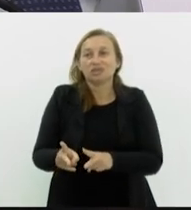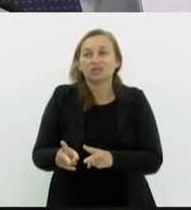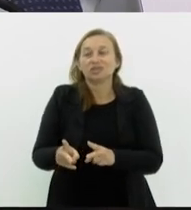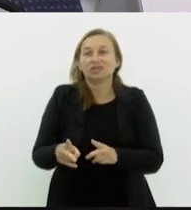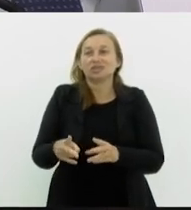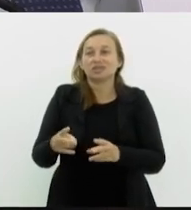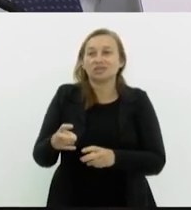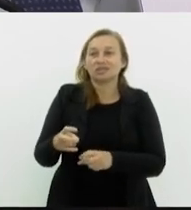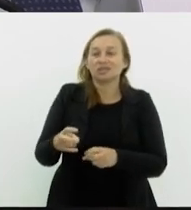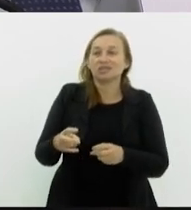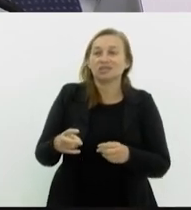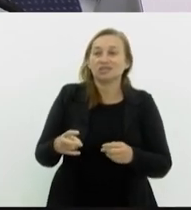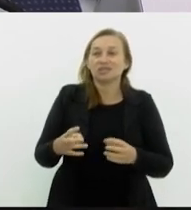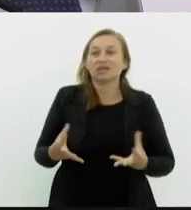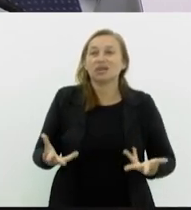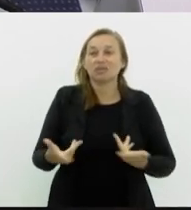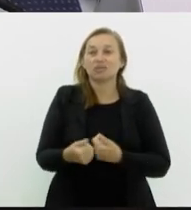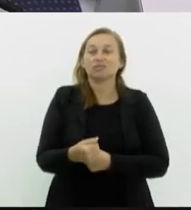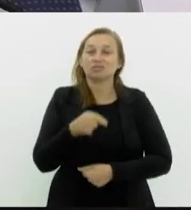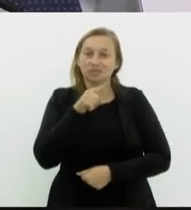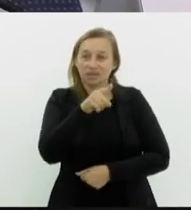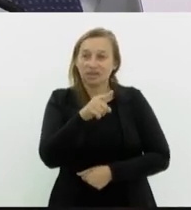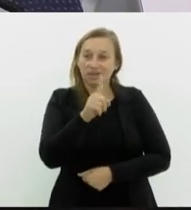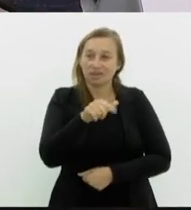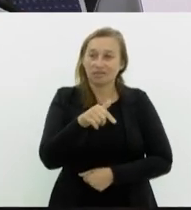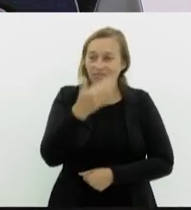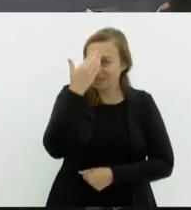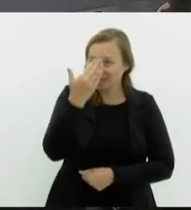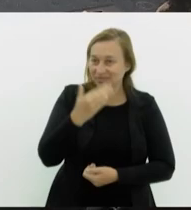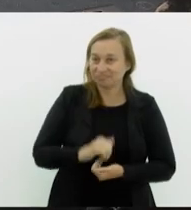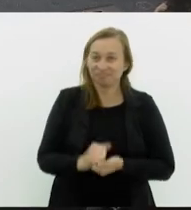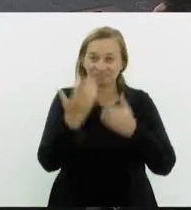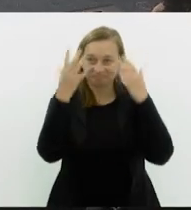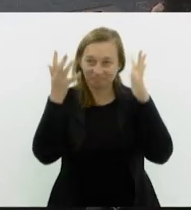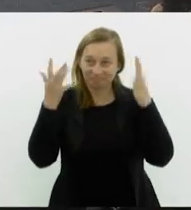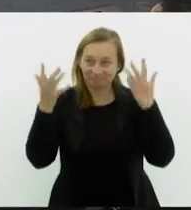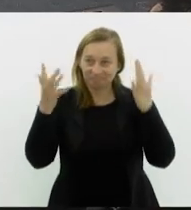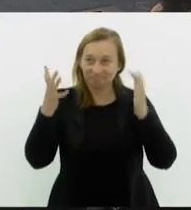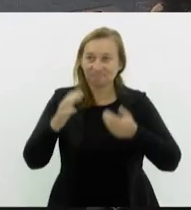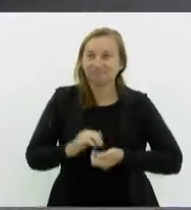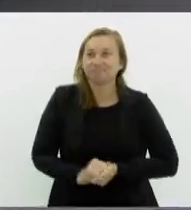brilhante como você é atualmente. Muito obrigado.